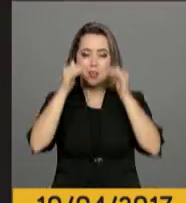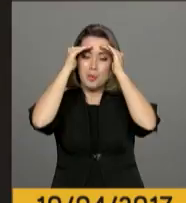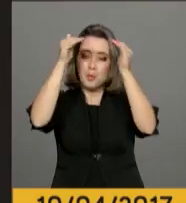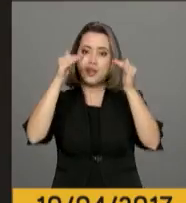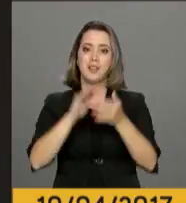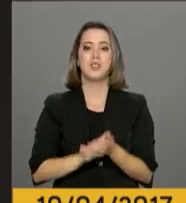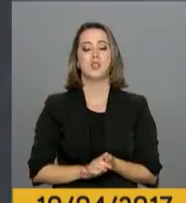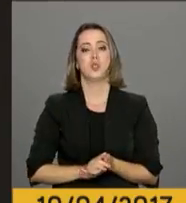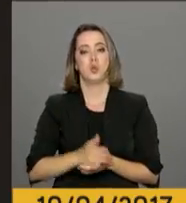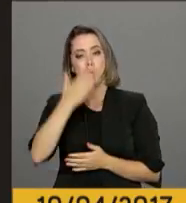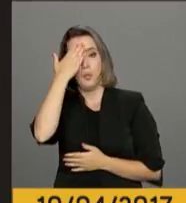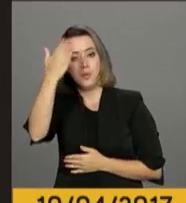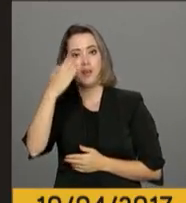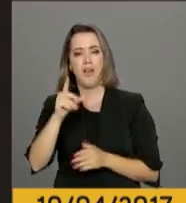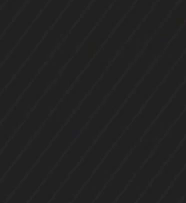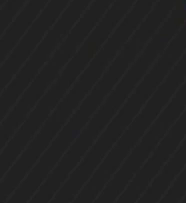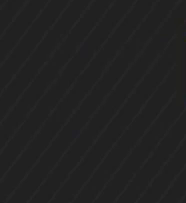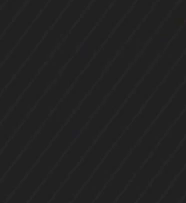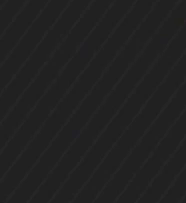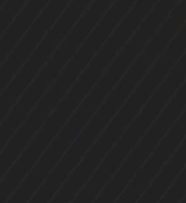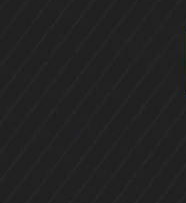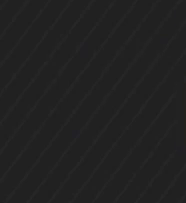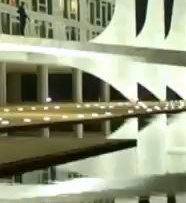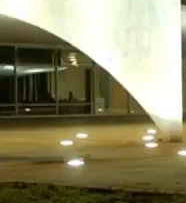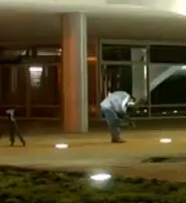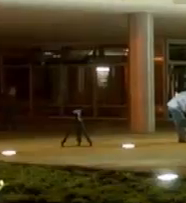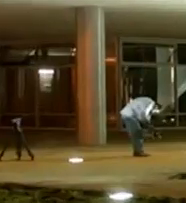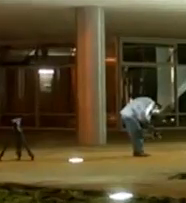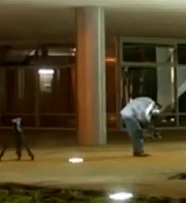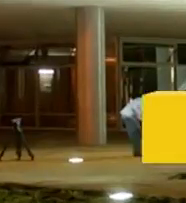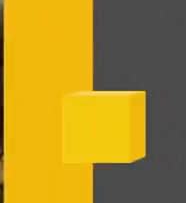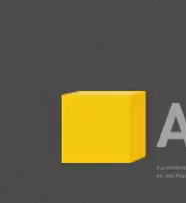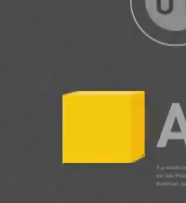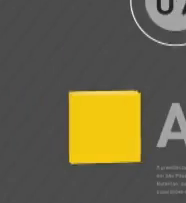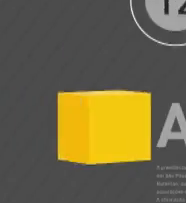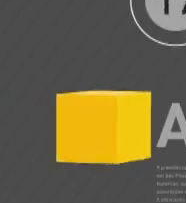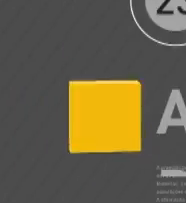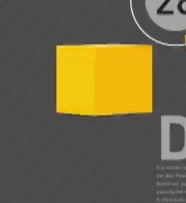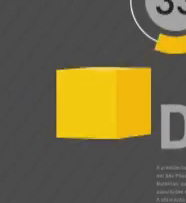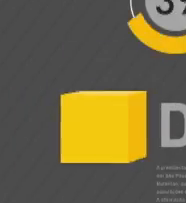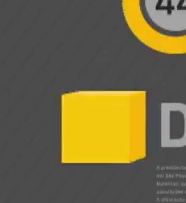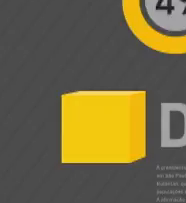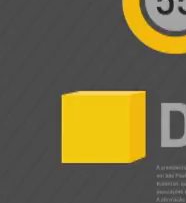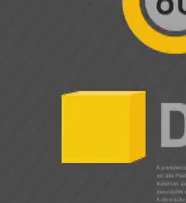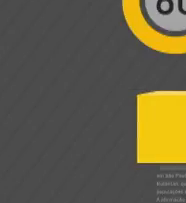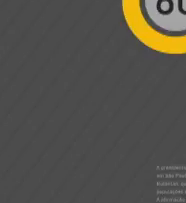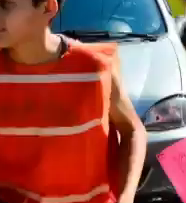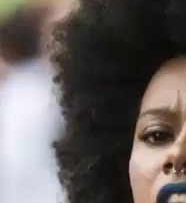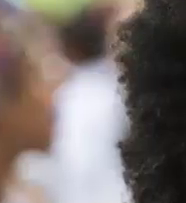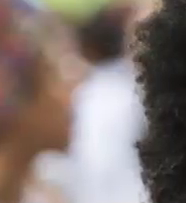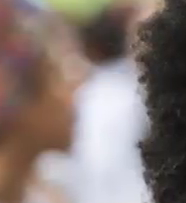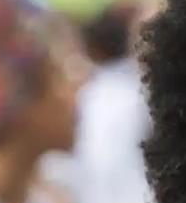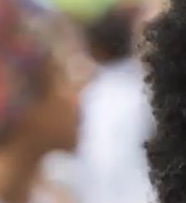obrigado pelas palavras que me foram dirigidas. Música.